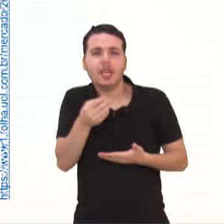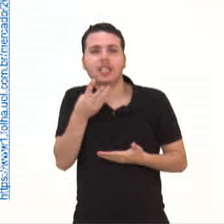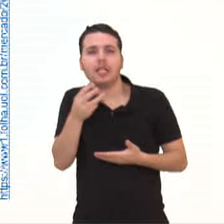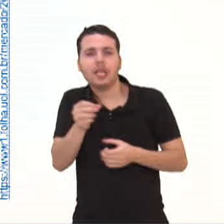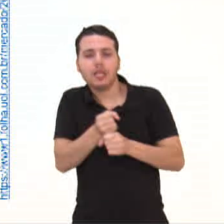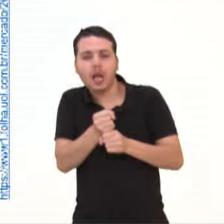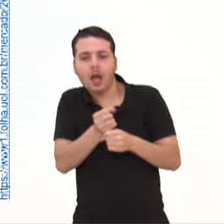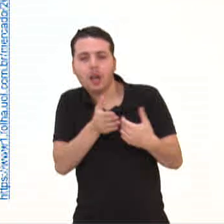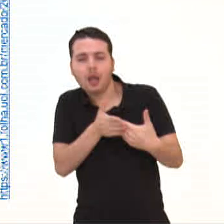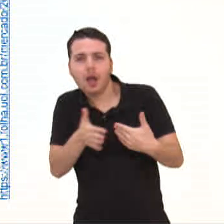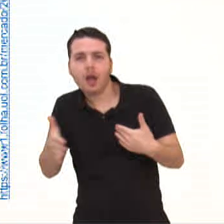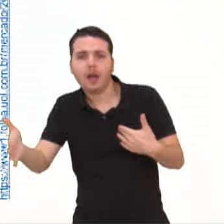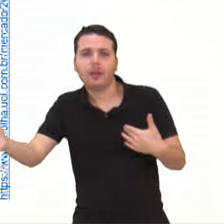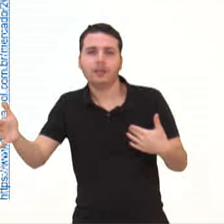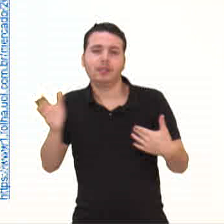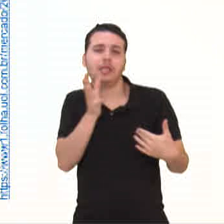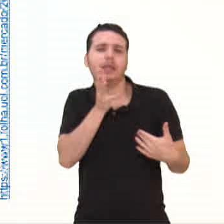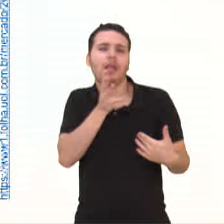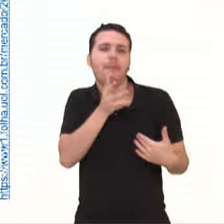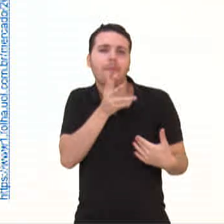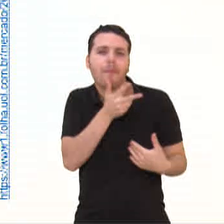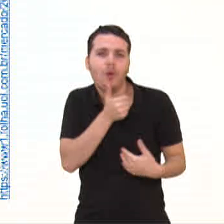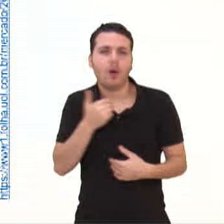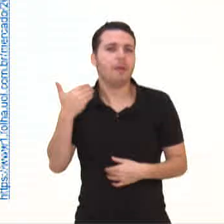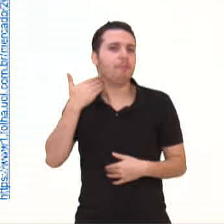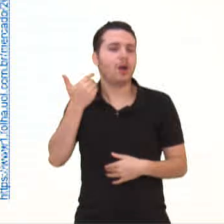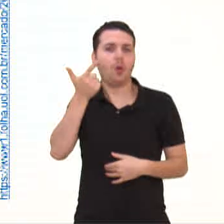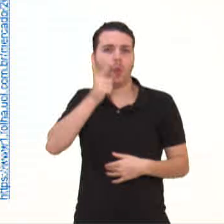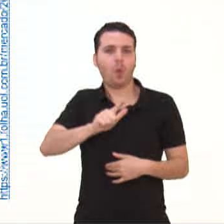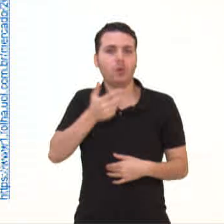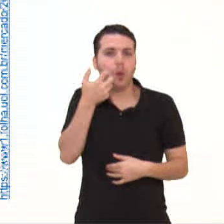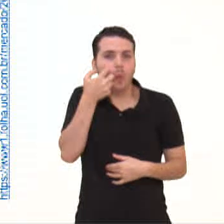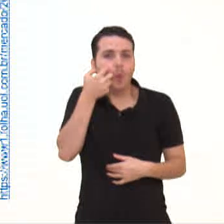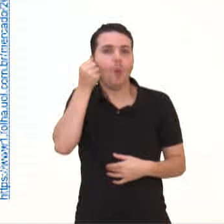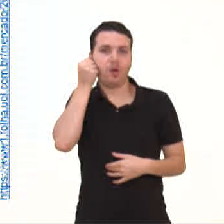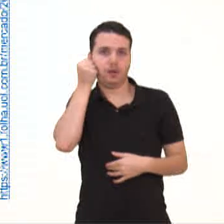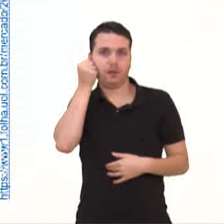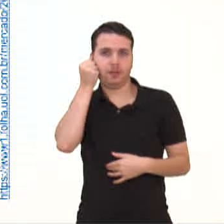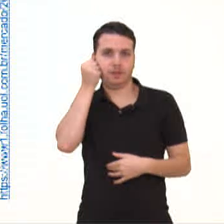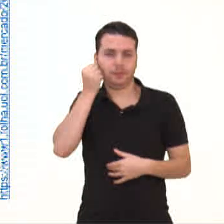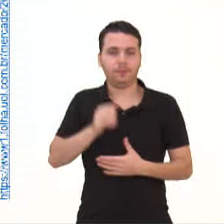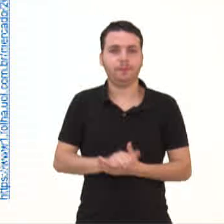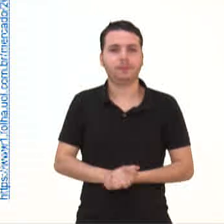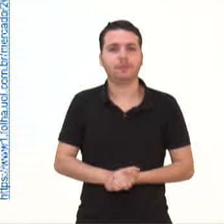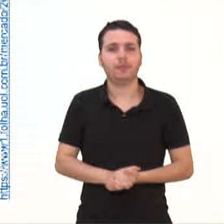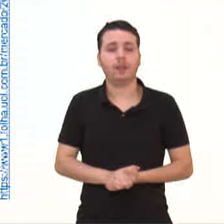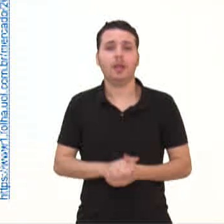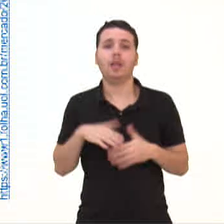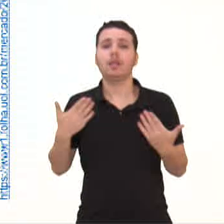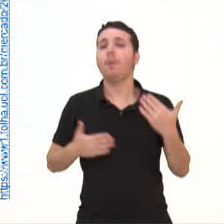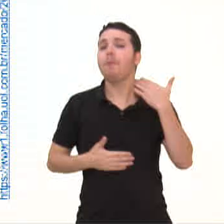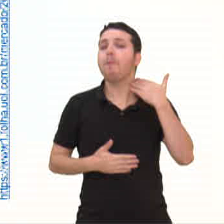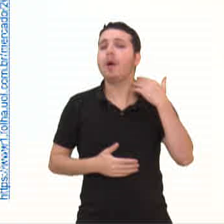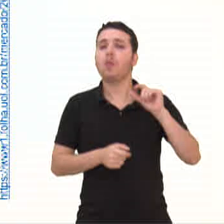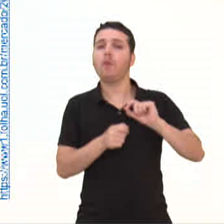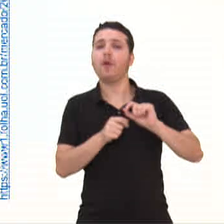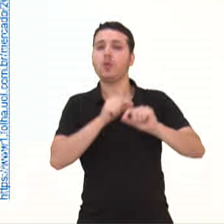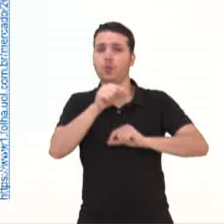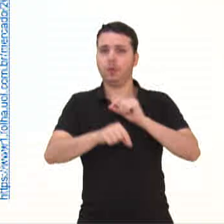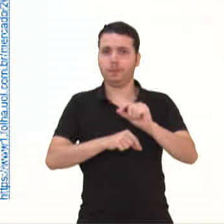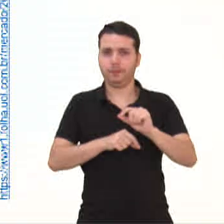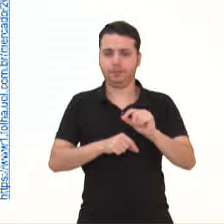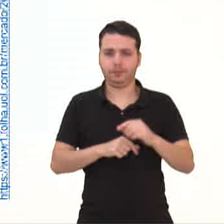aí receber o lucro desse investimento, desse financiamento. Então o que o banco fez? Pegou